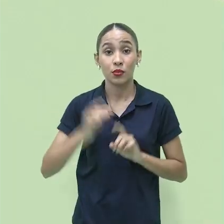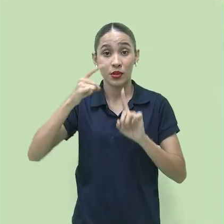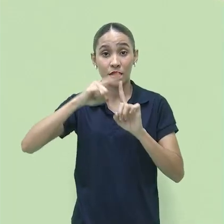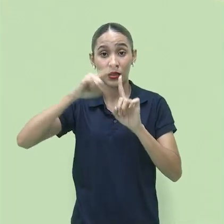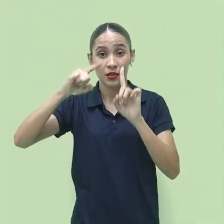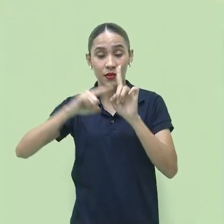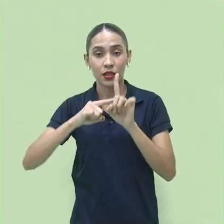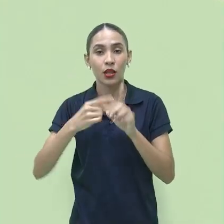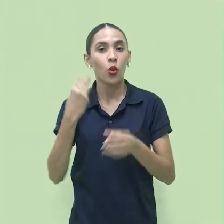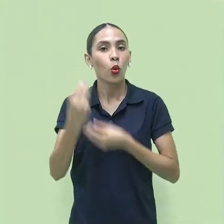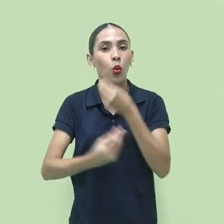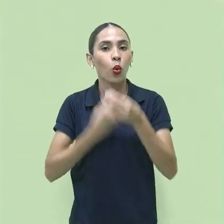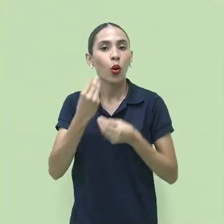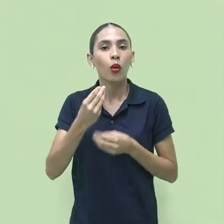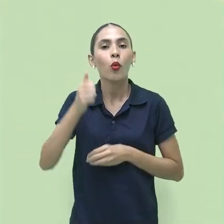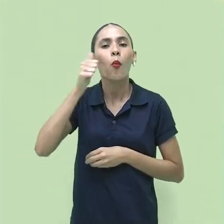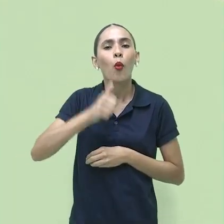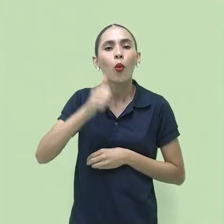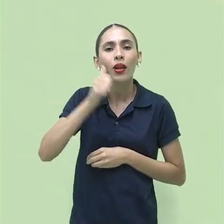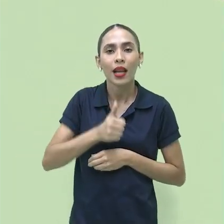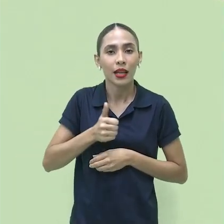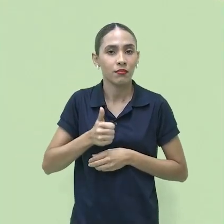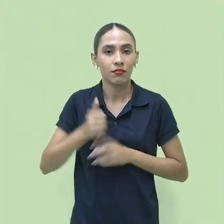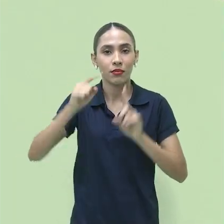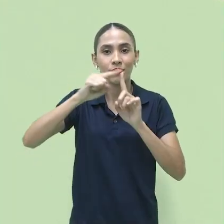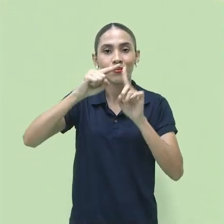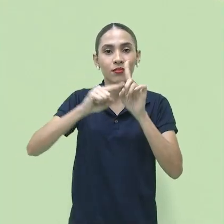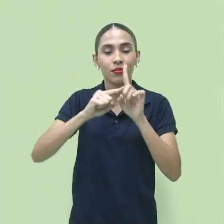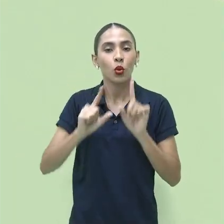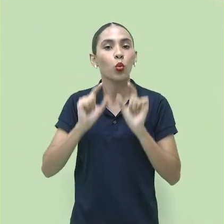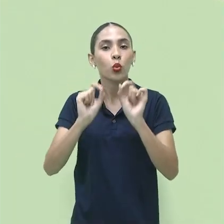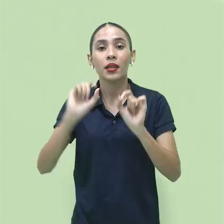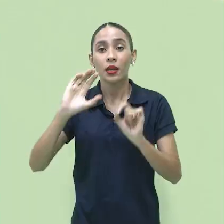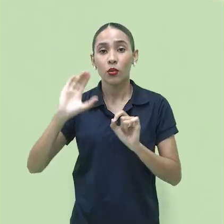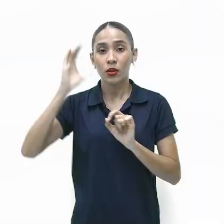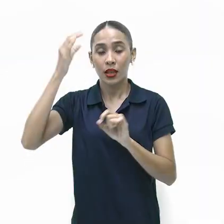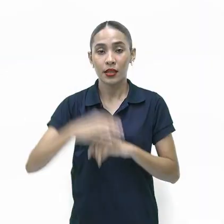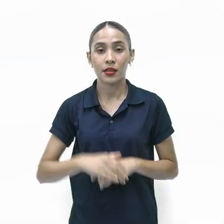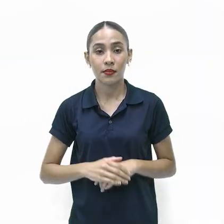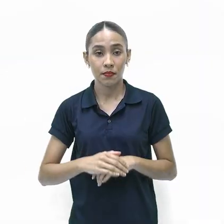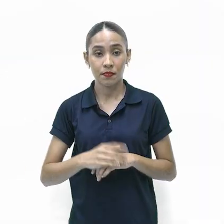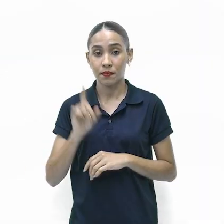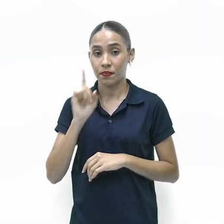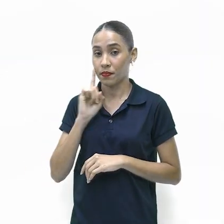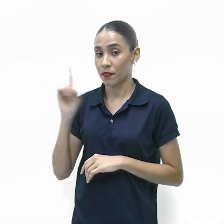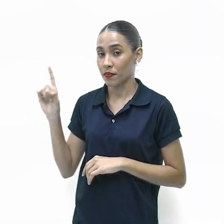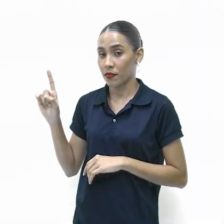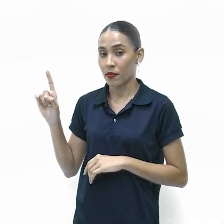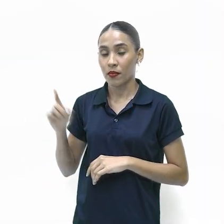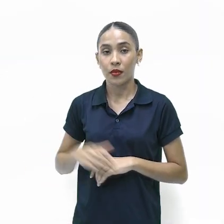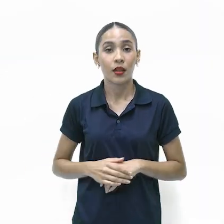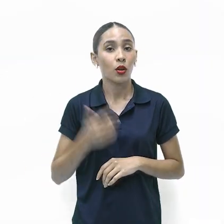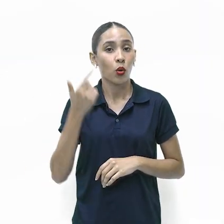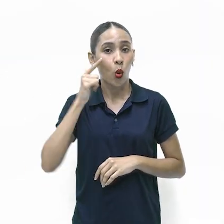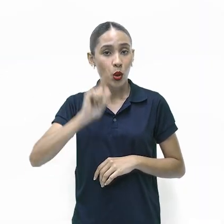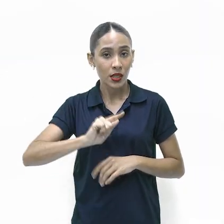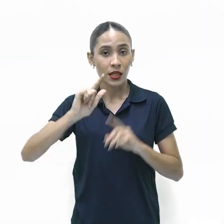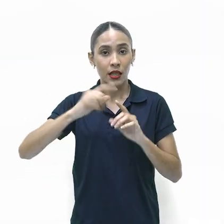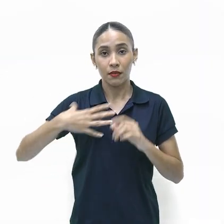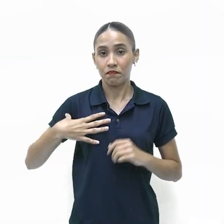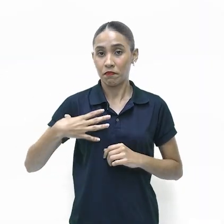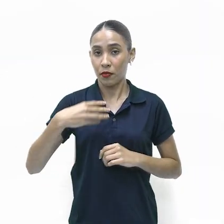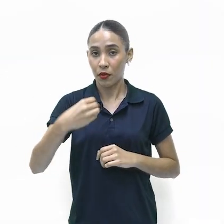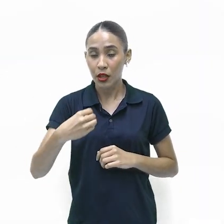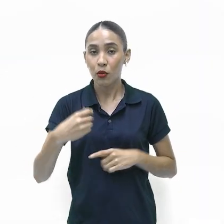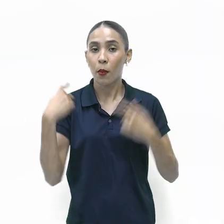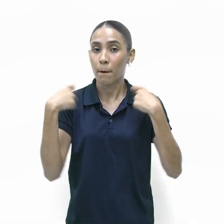gravidez, né? Como é que a mulher fica grávida, né? O que acontece? A gente observa ali que para que ocorra a gravidez, é